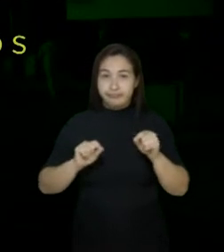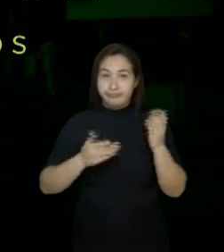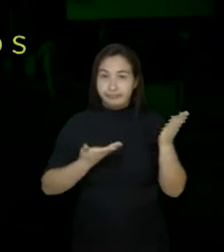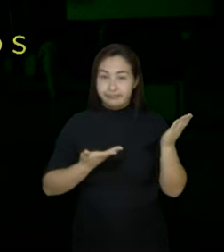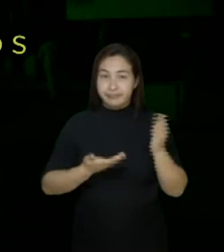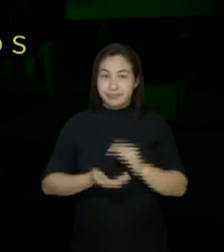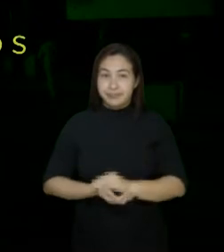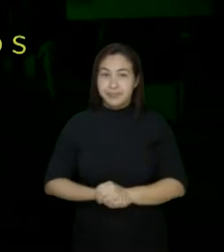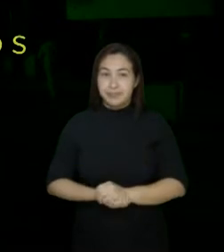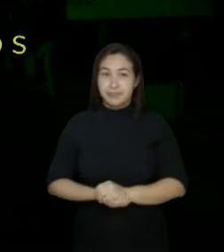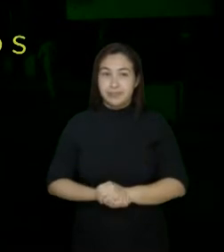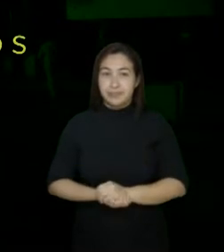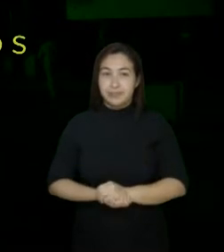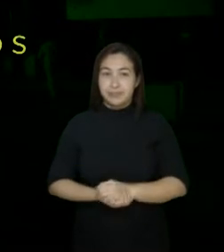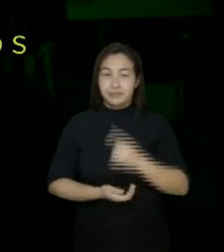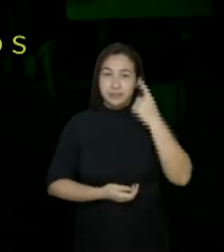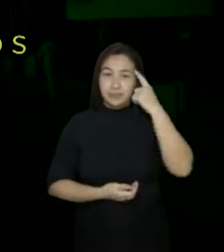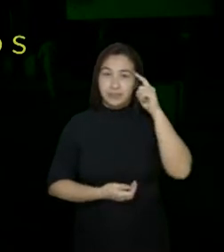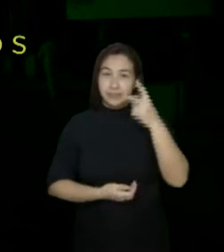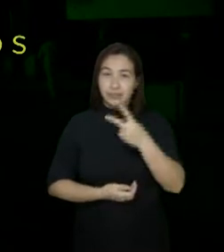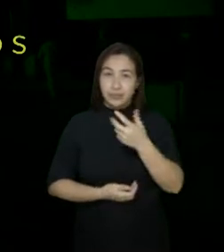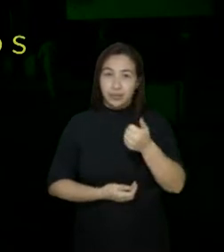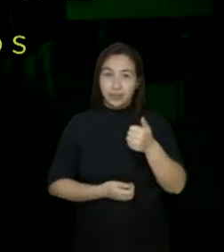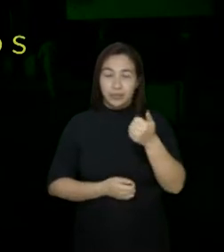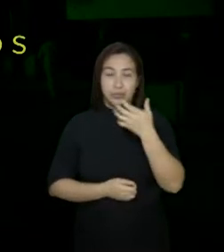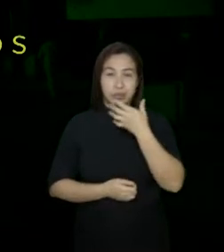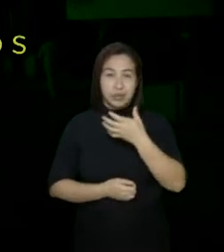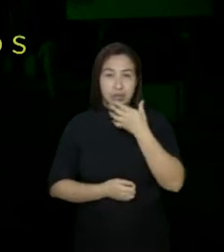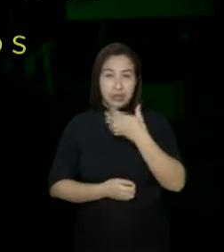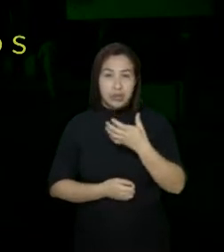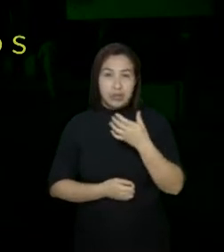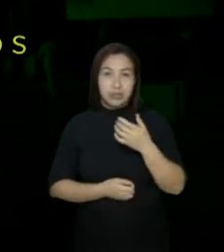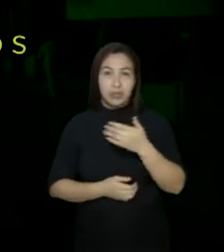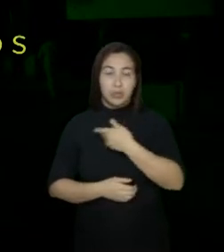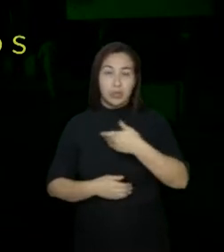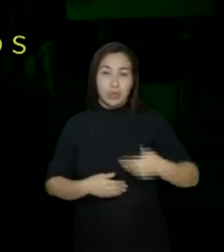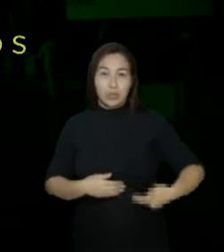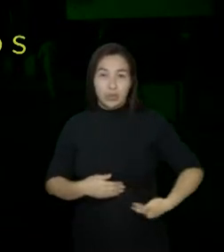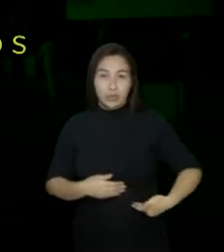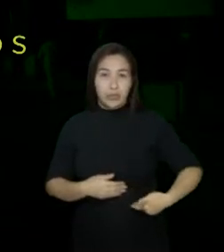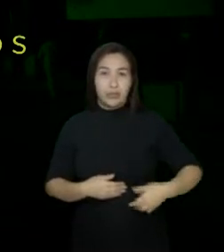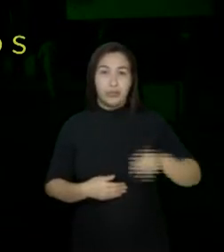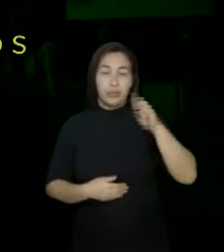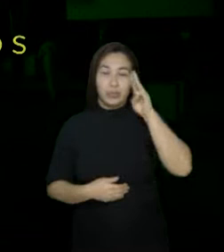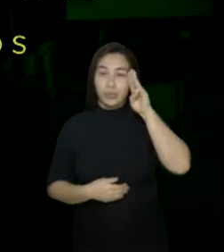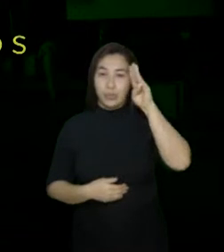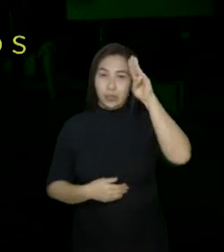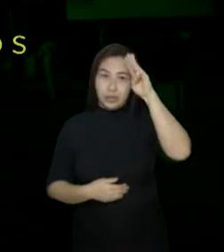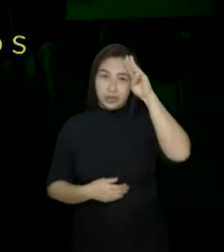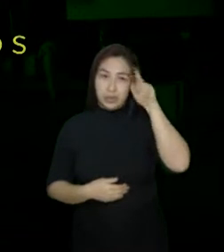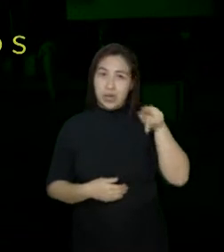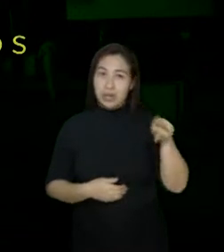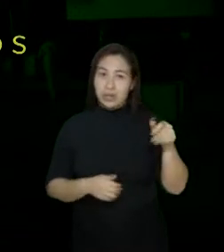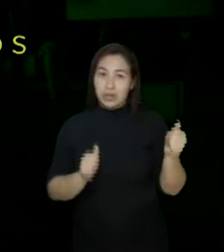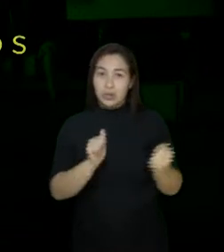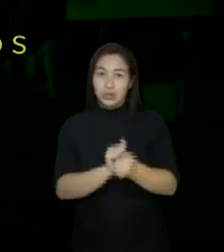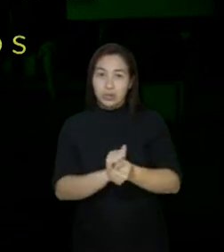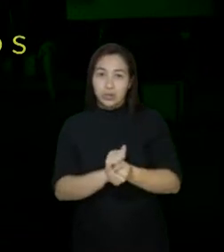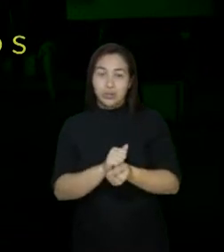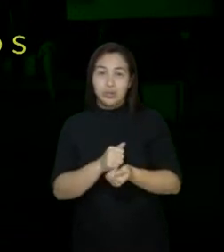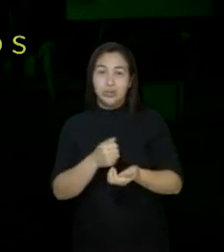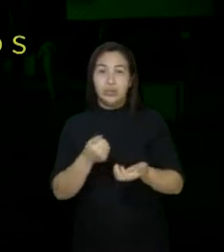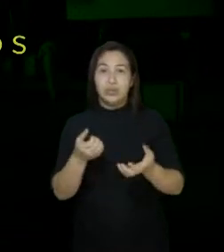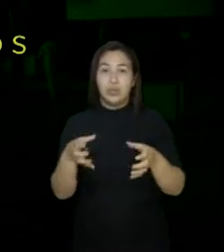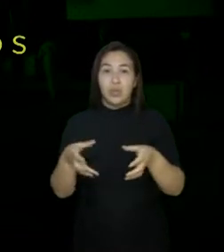Né? No dia 21 de dezembro de 2021, o governo Moisés, sua base, porque ele não aprova nada sozinho, ele precisa do voto de